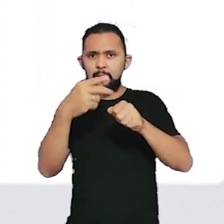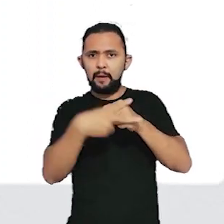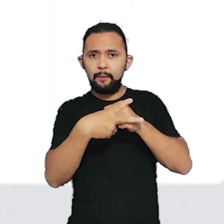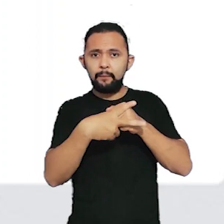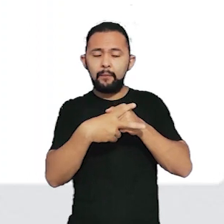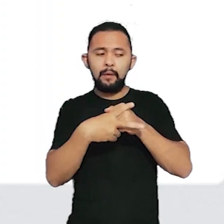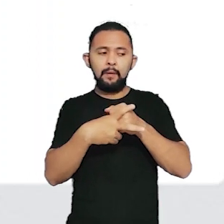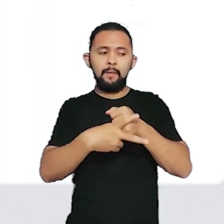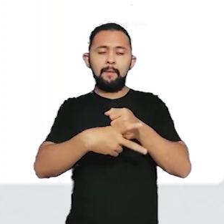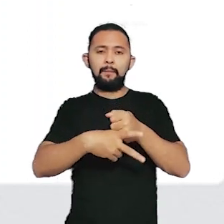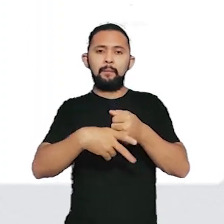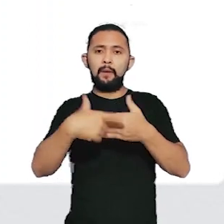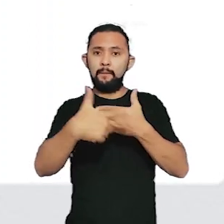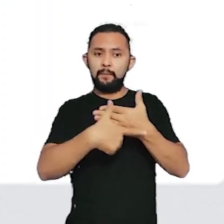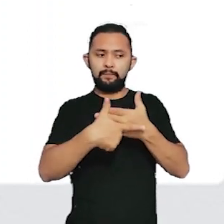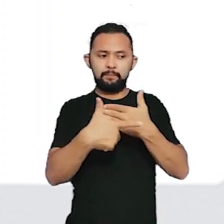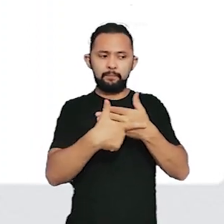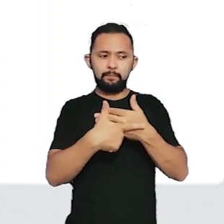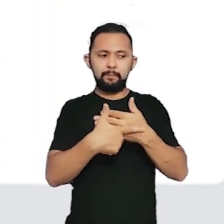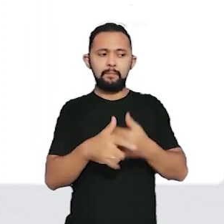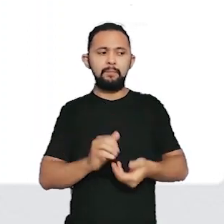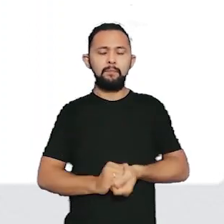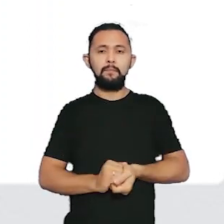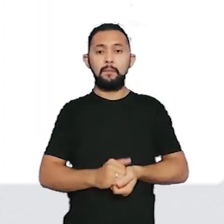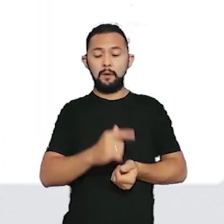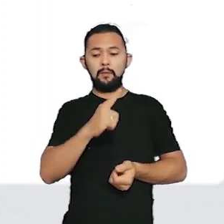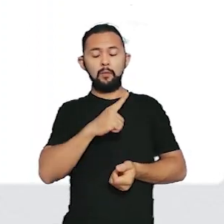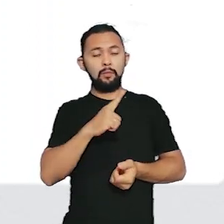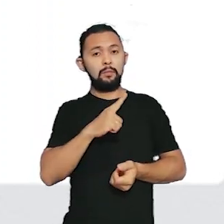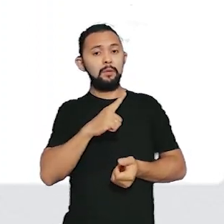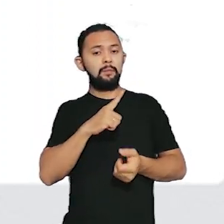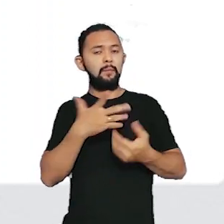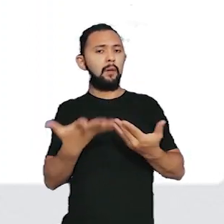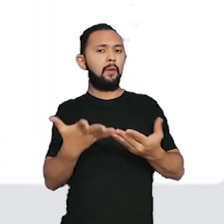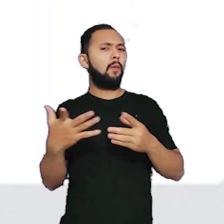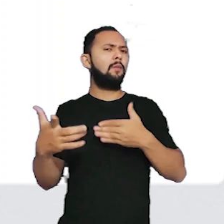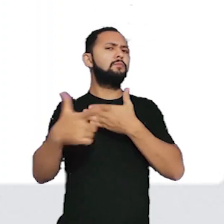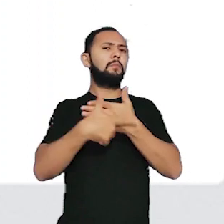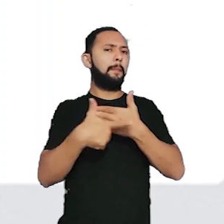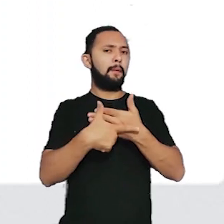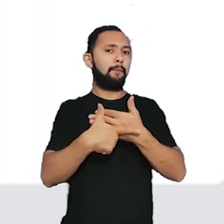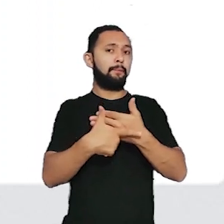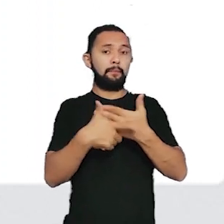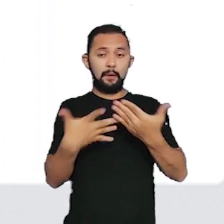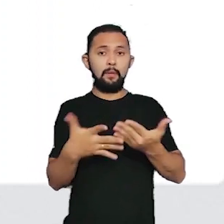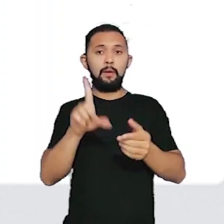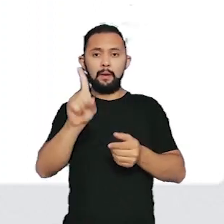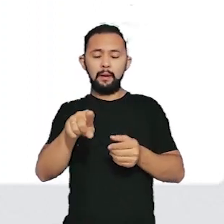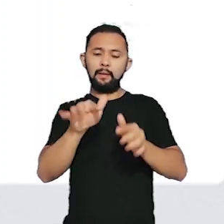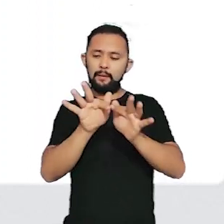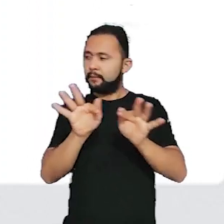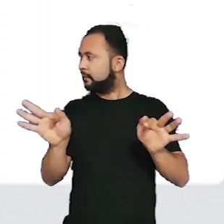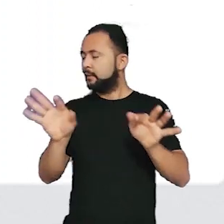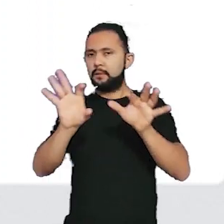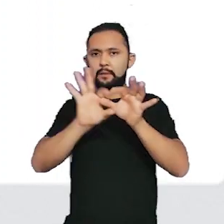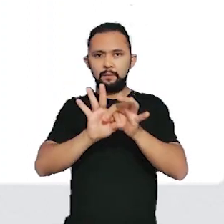todos tenham vida. Eu vim para isso. Eu vim com esta finalidade de todos terem